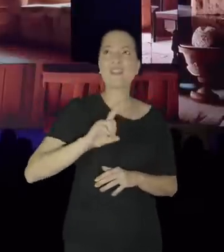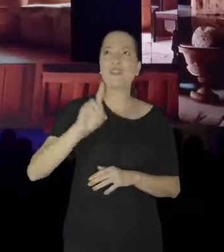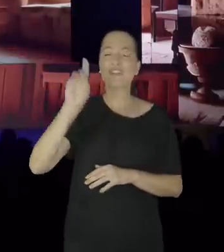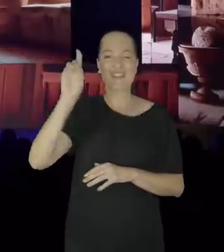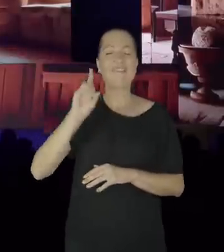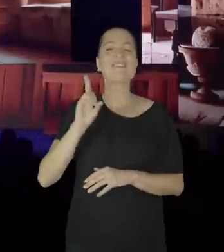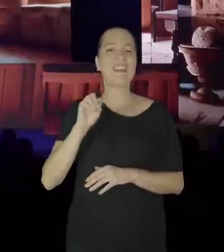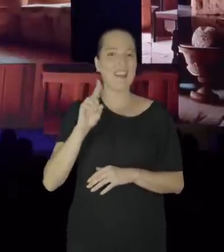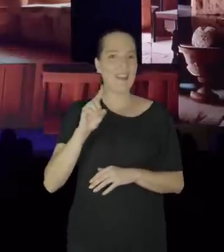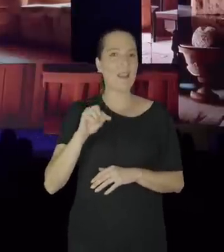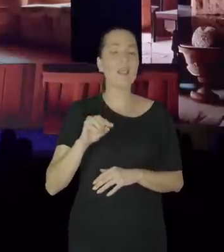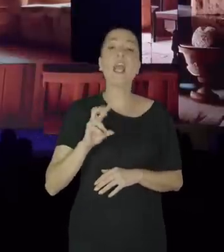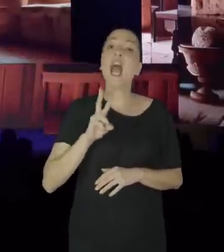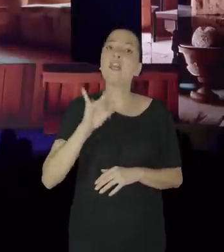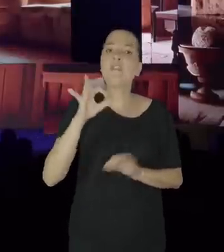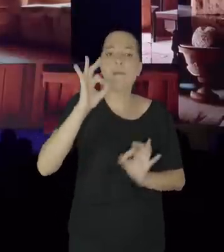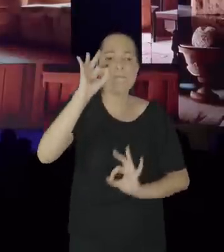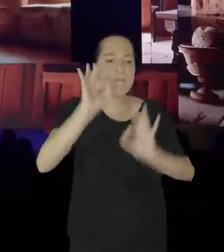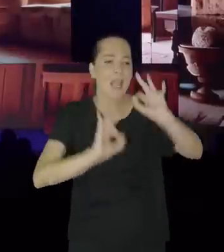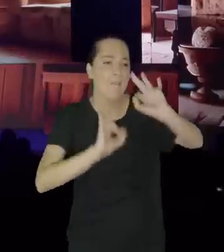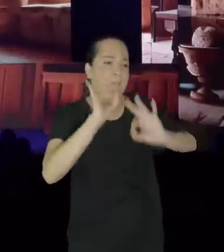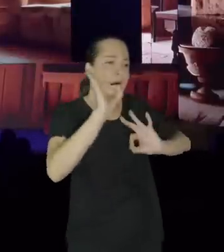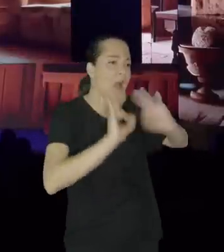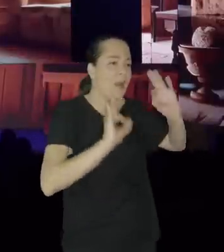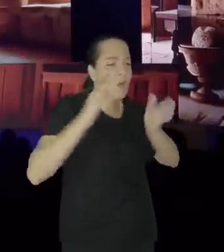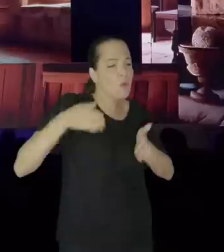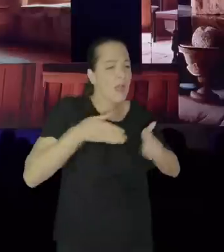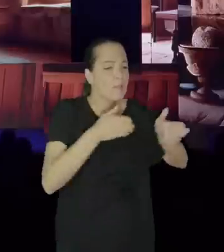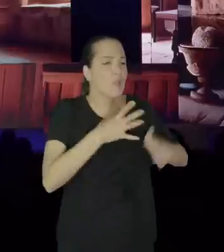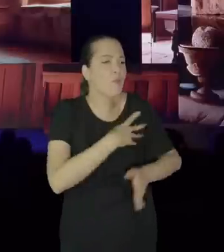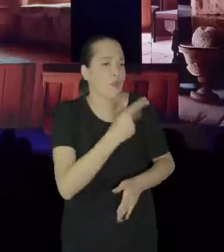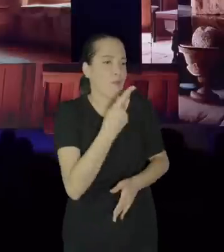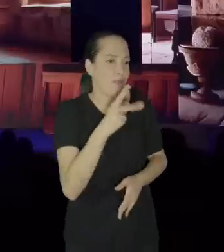Ele prepararás o caminho para o teu filho Jesus.